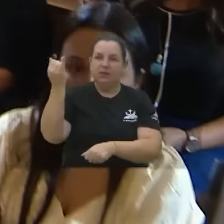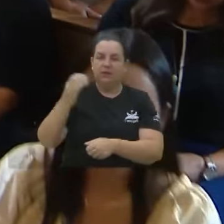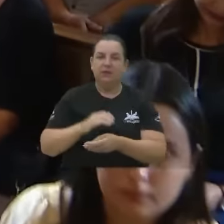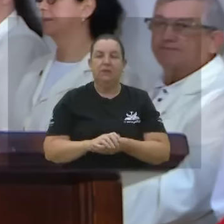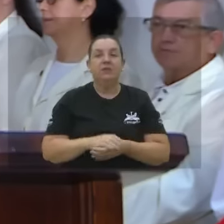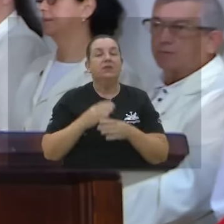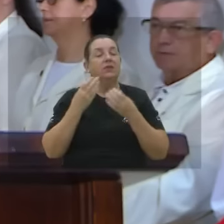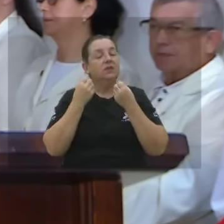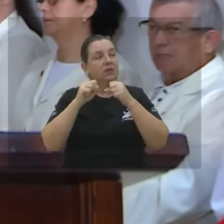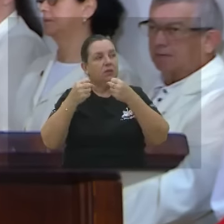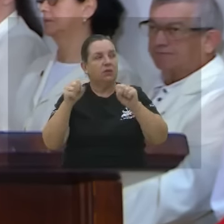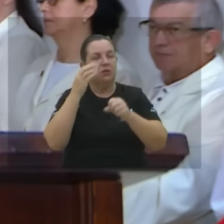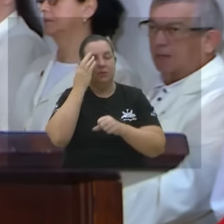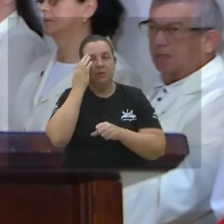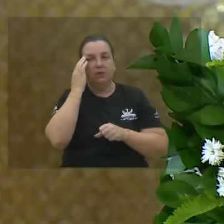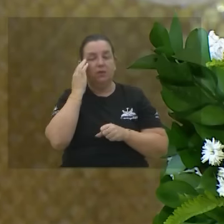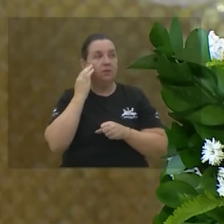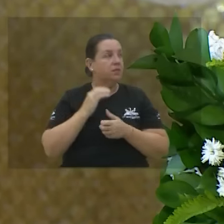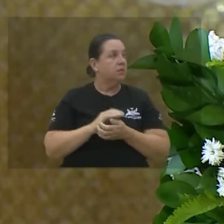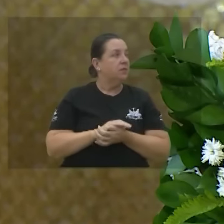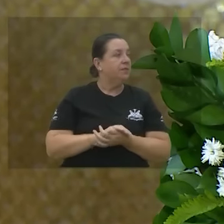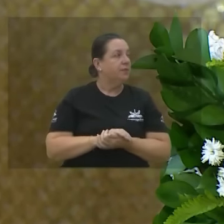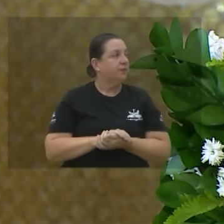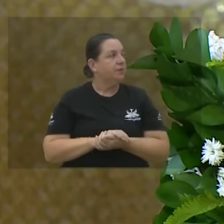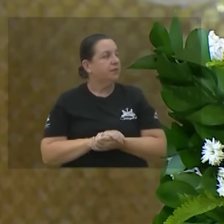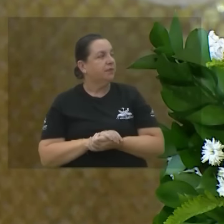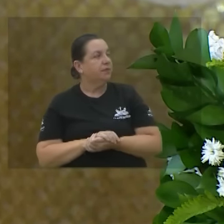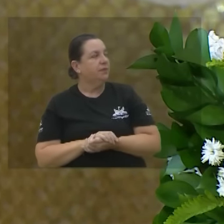A pedra que os pedreiros rejeitaram tornou-se agora a pedra angular. Salmodiemos.